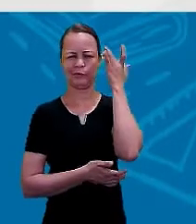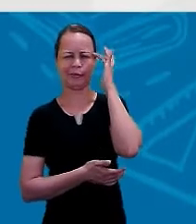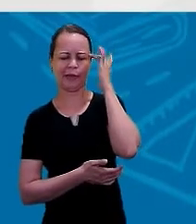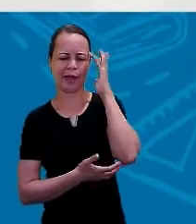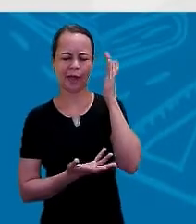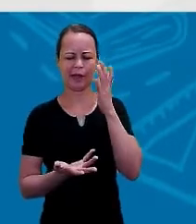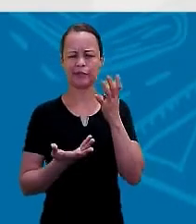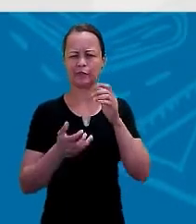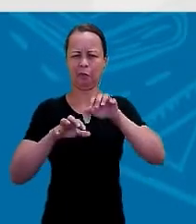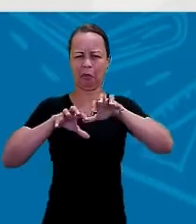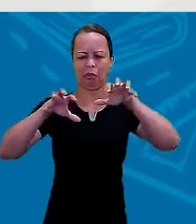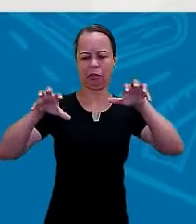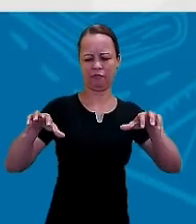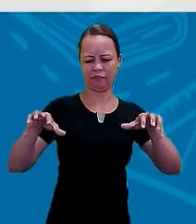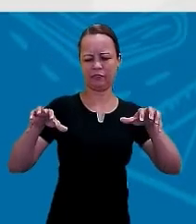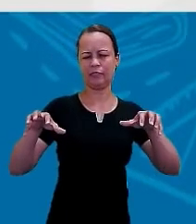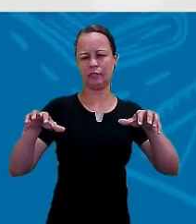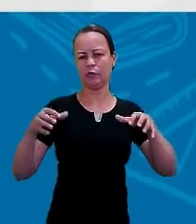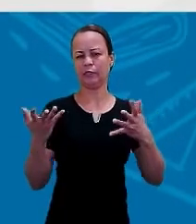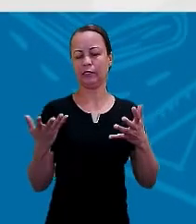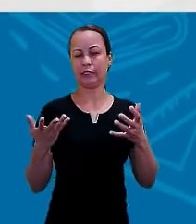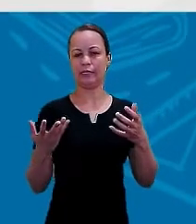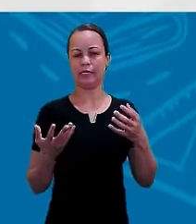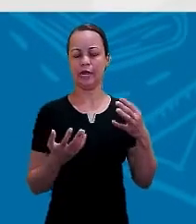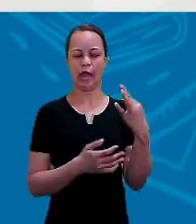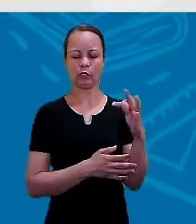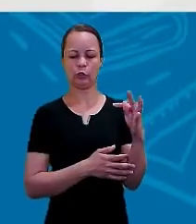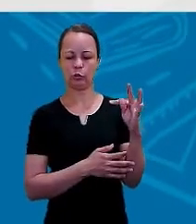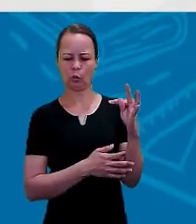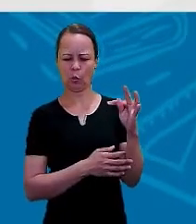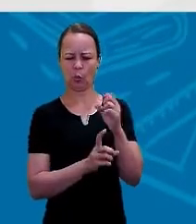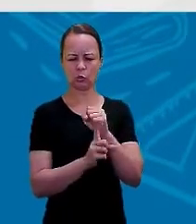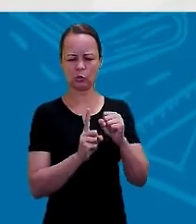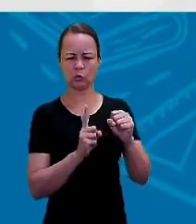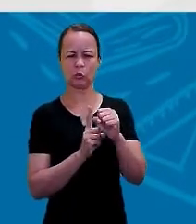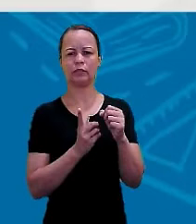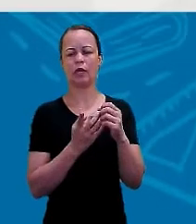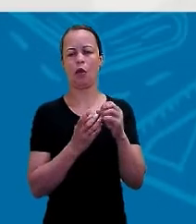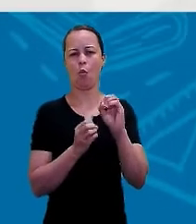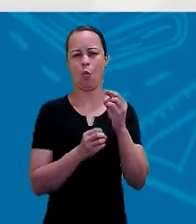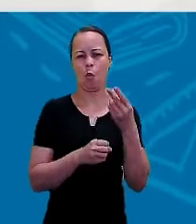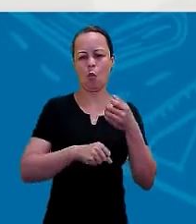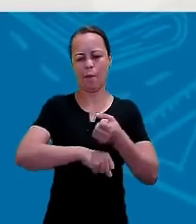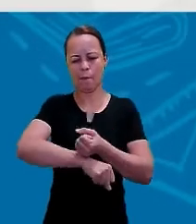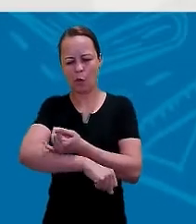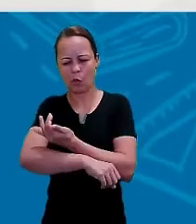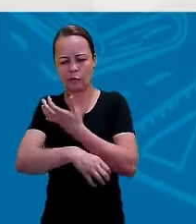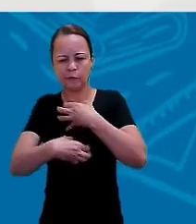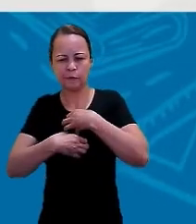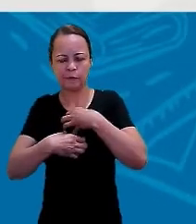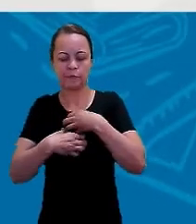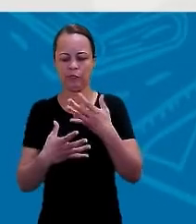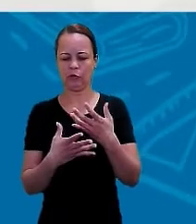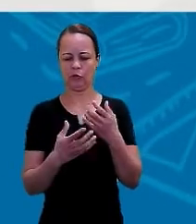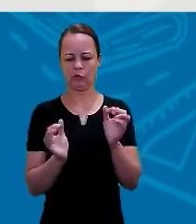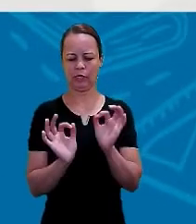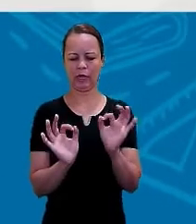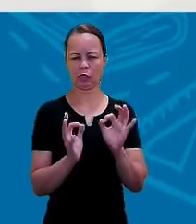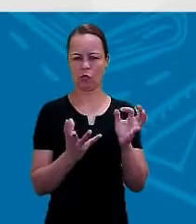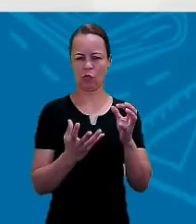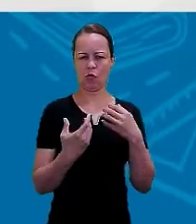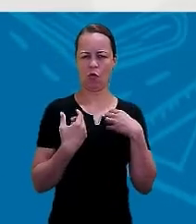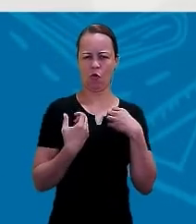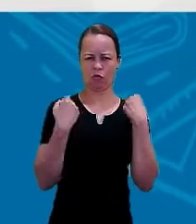divórcio, de divisão, que a dor social, que a dor emocional, a dimensão emocional, não tem nada a ver com a dor